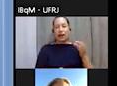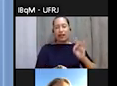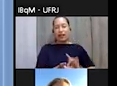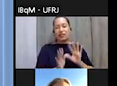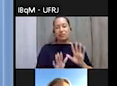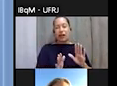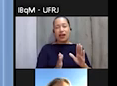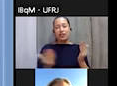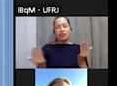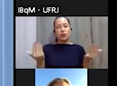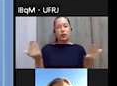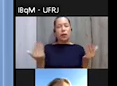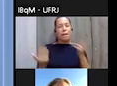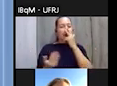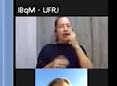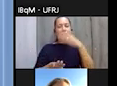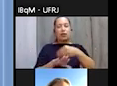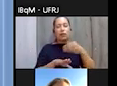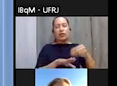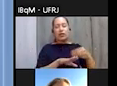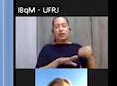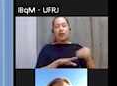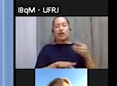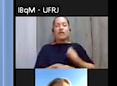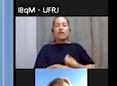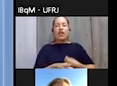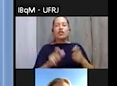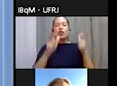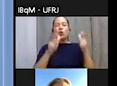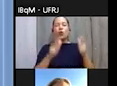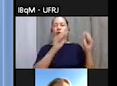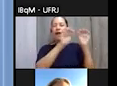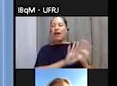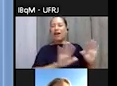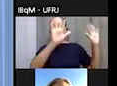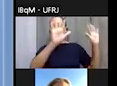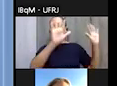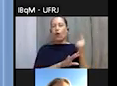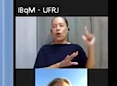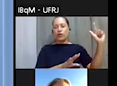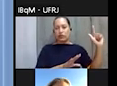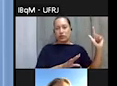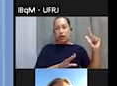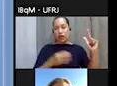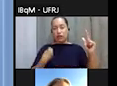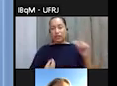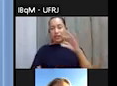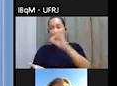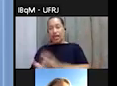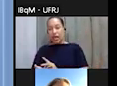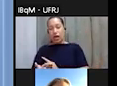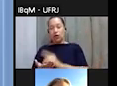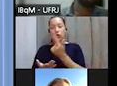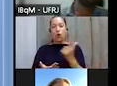paleontologia vivesse o metaverso. Está desconectada dos fatos reais, só é reconhecida por